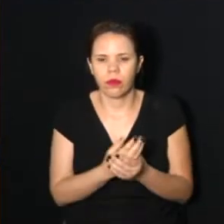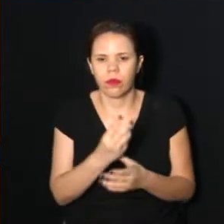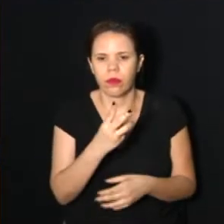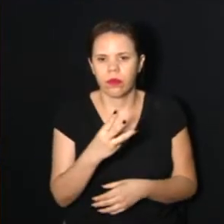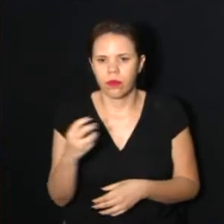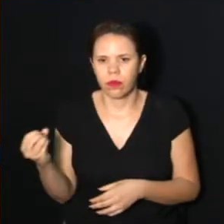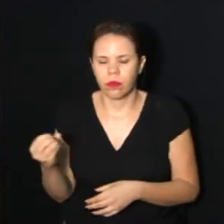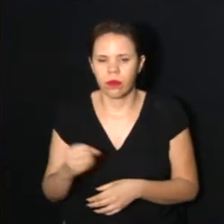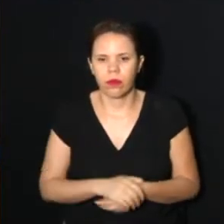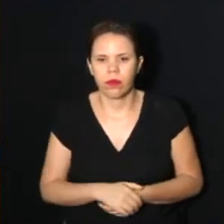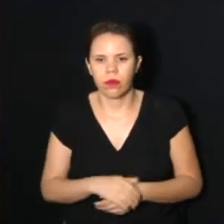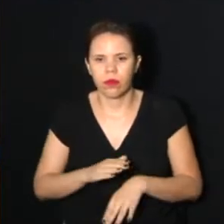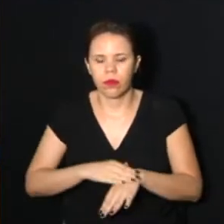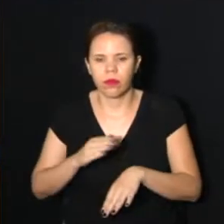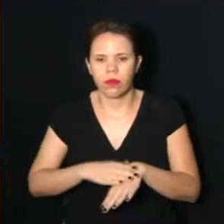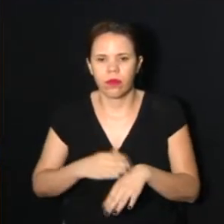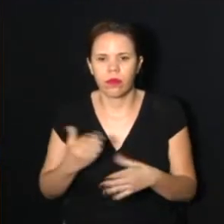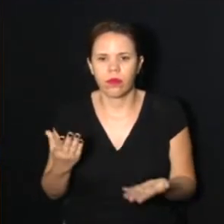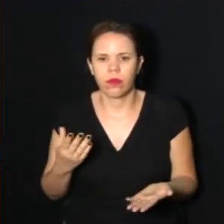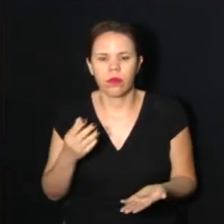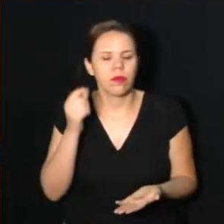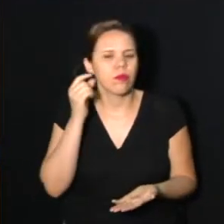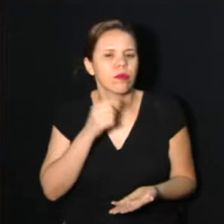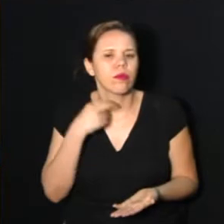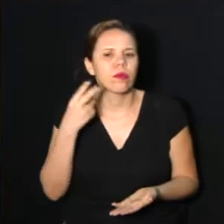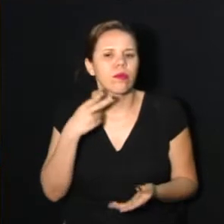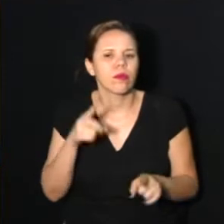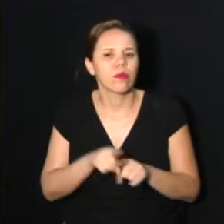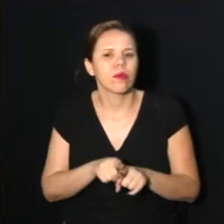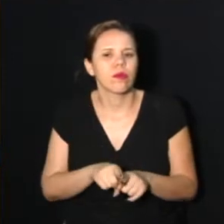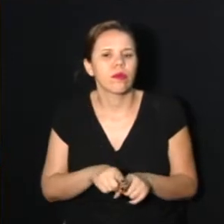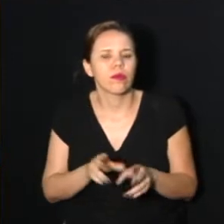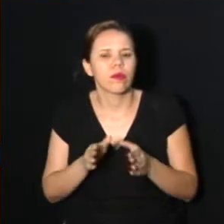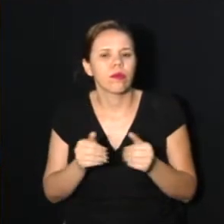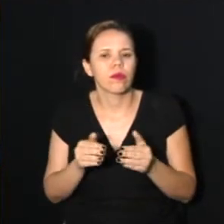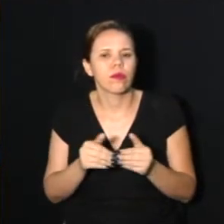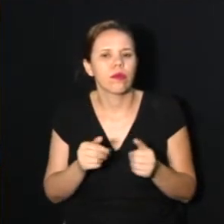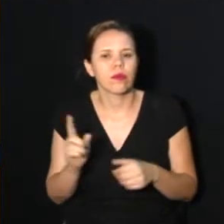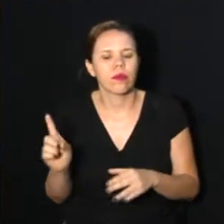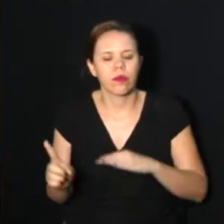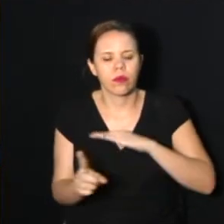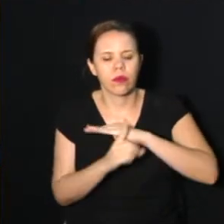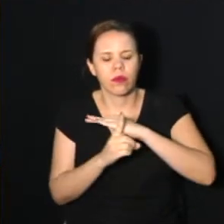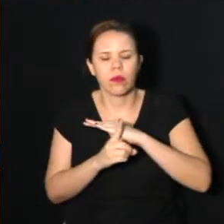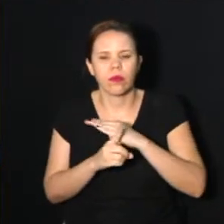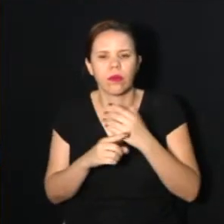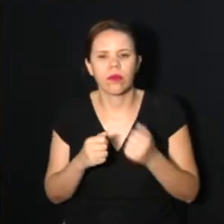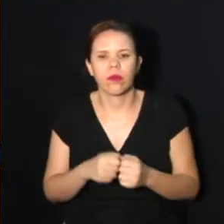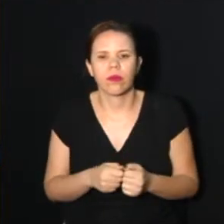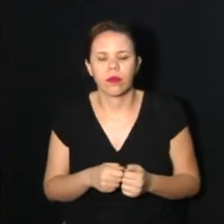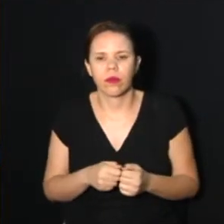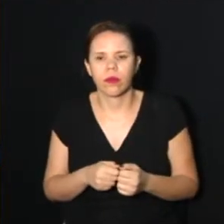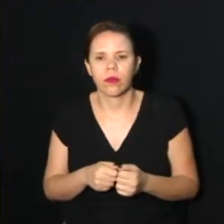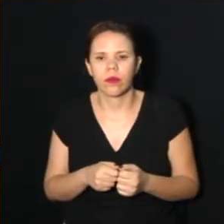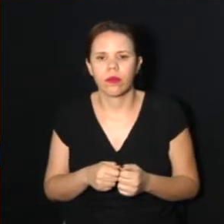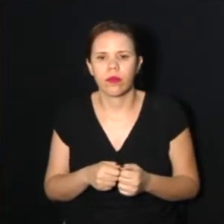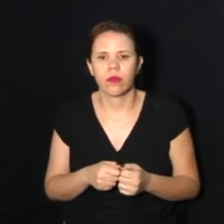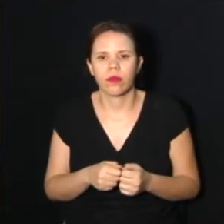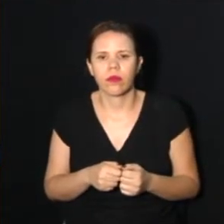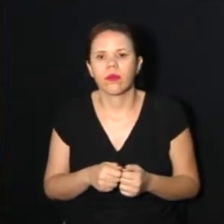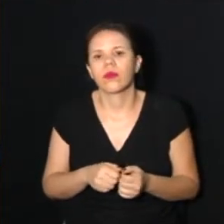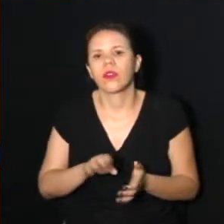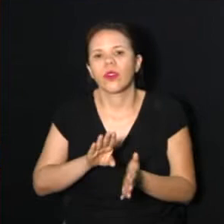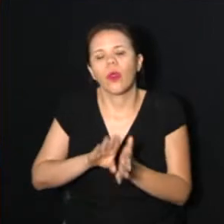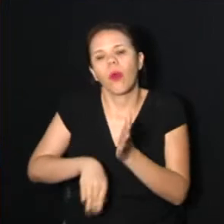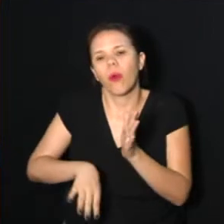autoria do senhor Marcelo Silva, que dispõe sobre a instalação, por solicitação do consumidor, de equipamento eliminador de ar na tubulação